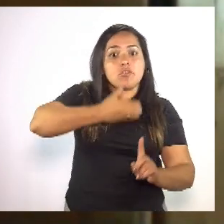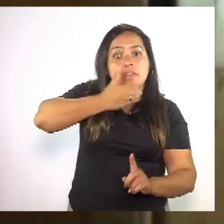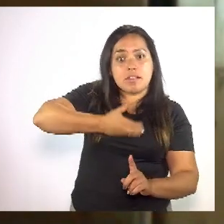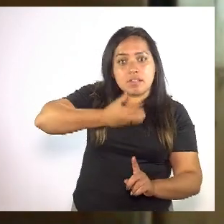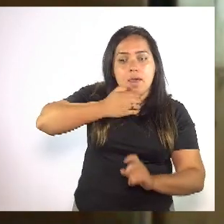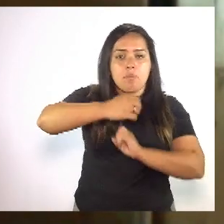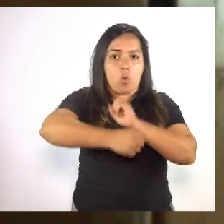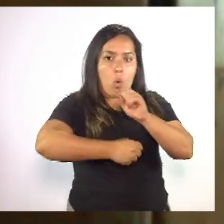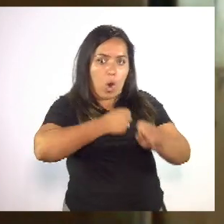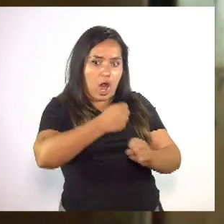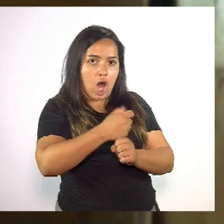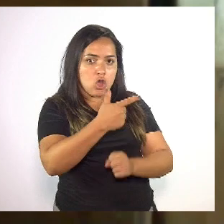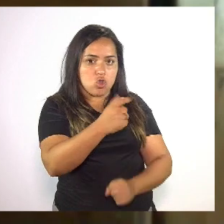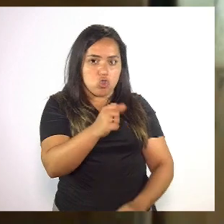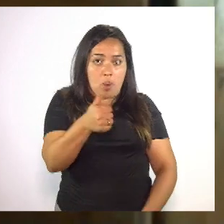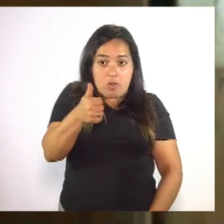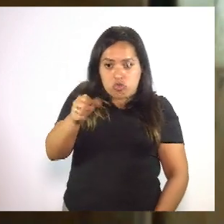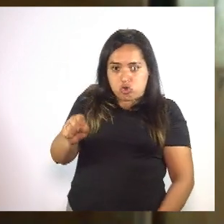Pezão